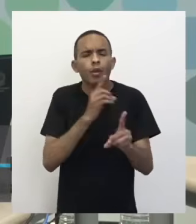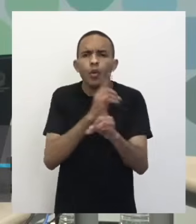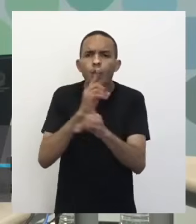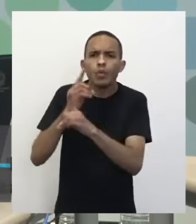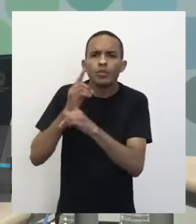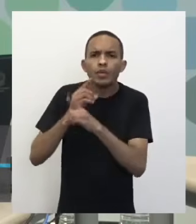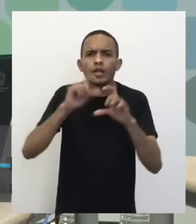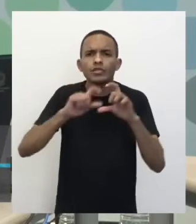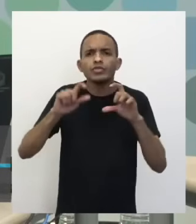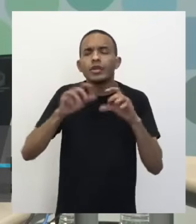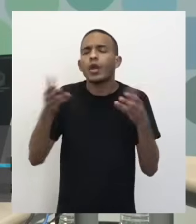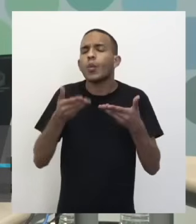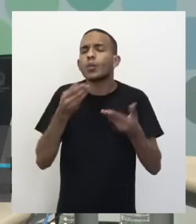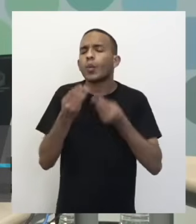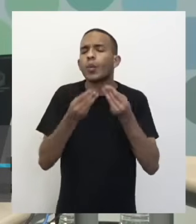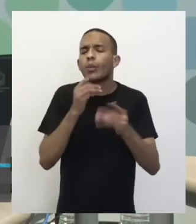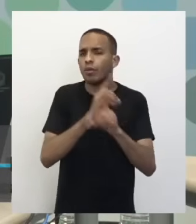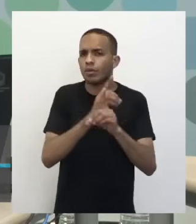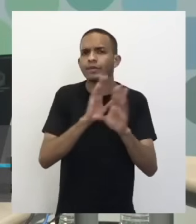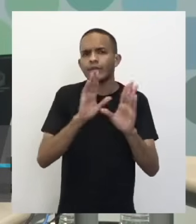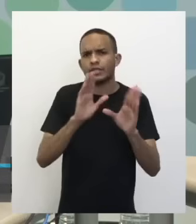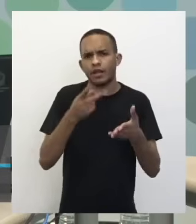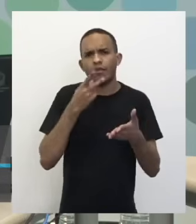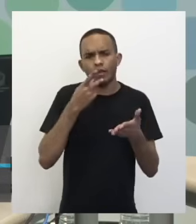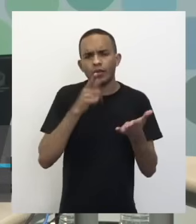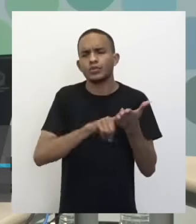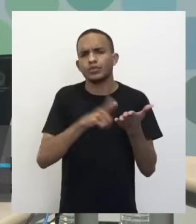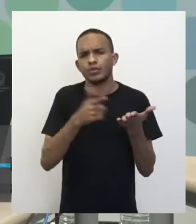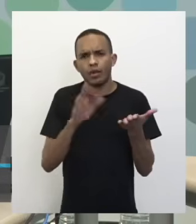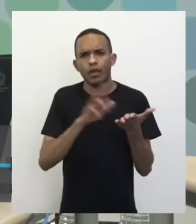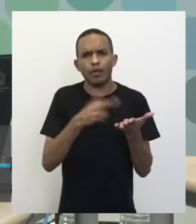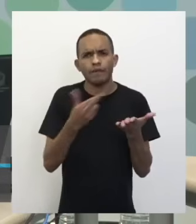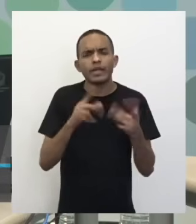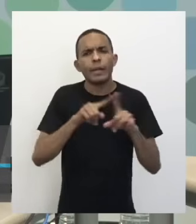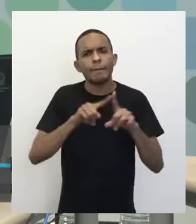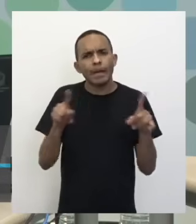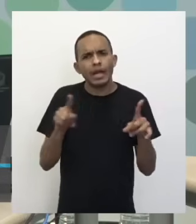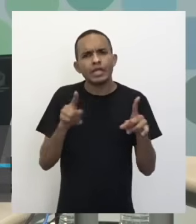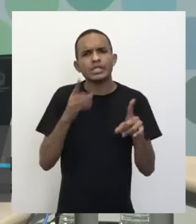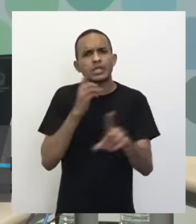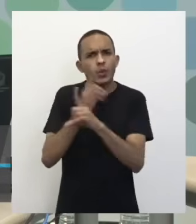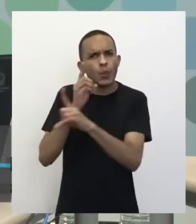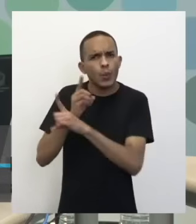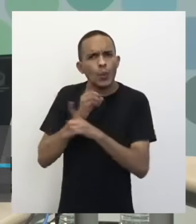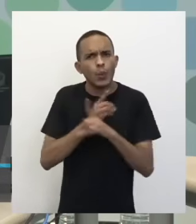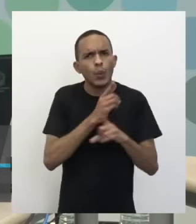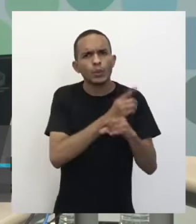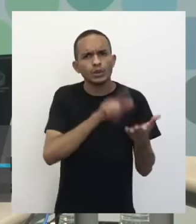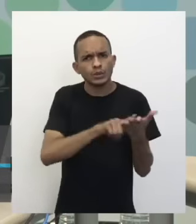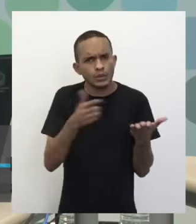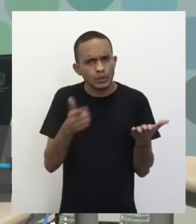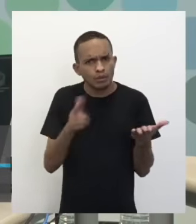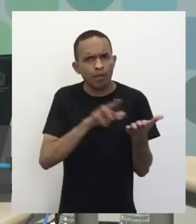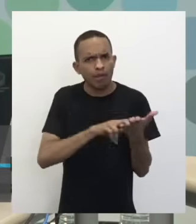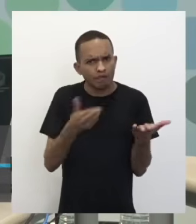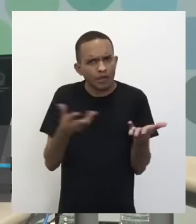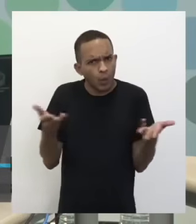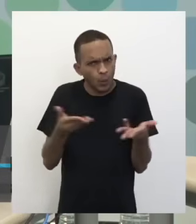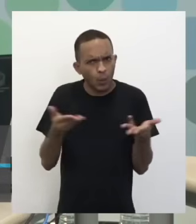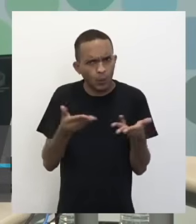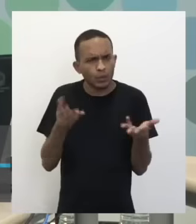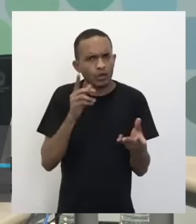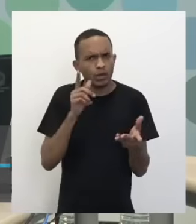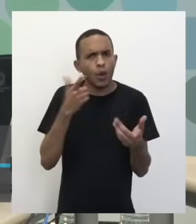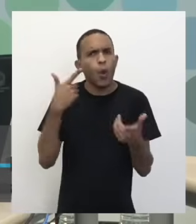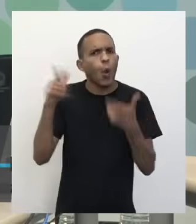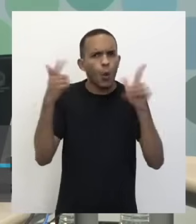tirinha hoje em dia? A gente já falou do jornal e da revista, mas será que a gente encontra tirinha em jornal e revista, Andréia? Será que a gente encontra em outros